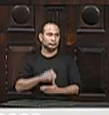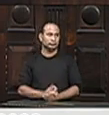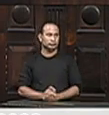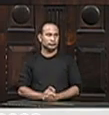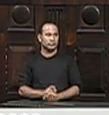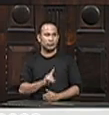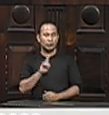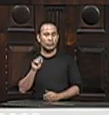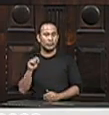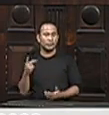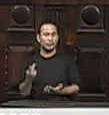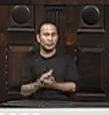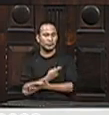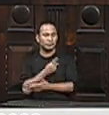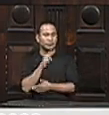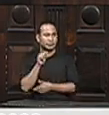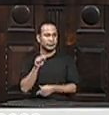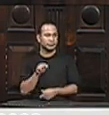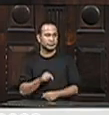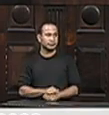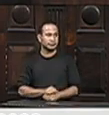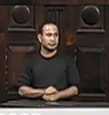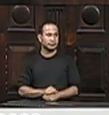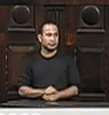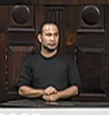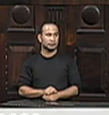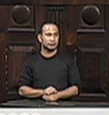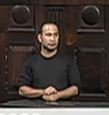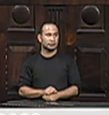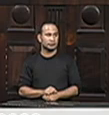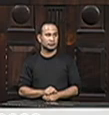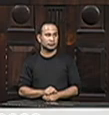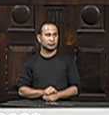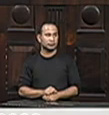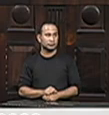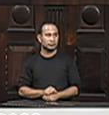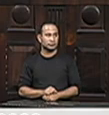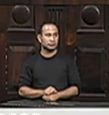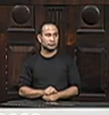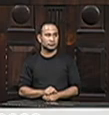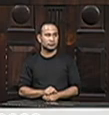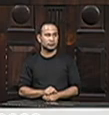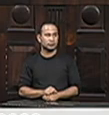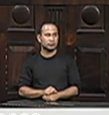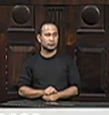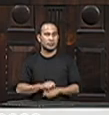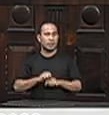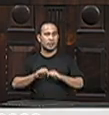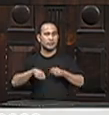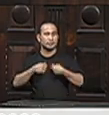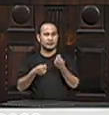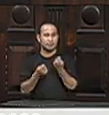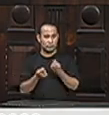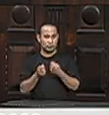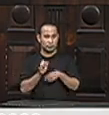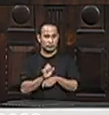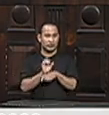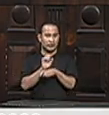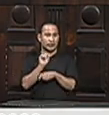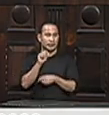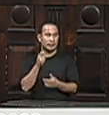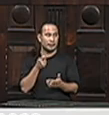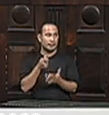A preocupação aqui desta Assembleia deve ser, primeiramente, no sentido de defender os interesses do servidor público, fazer